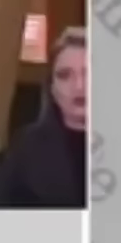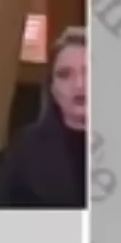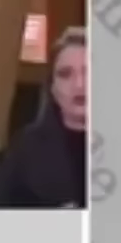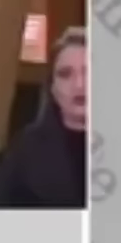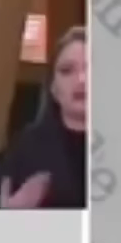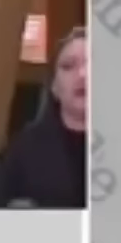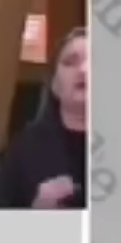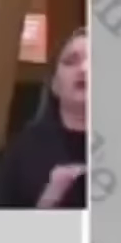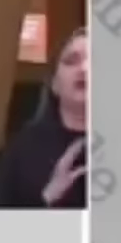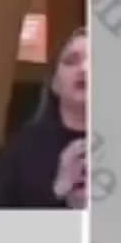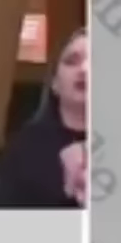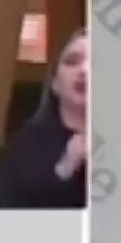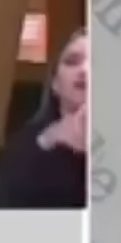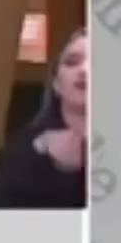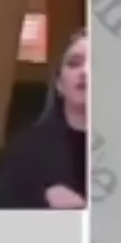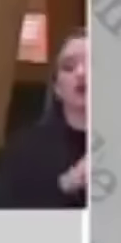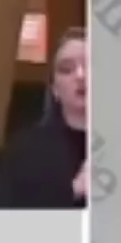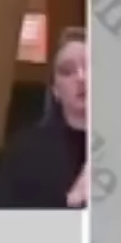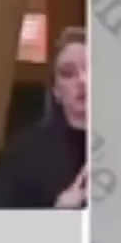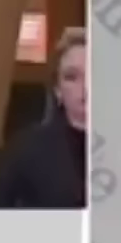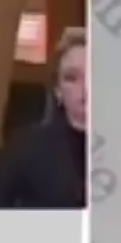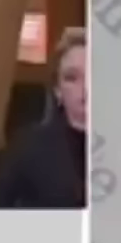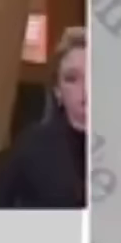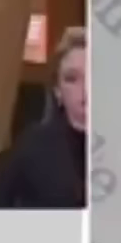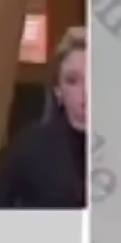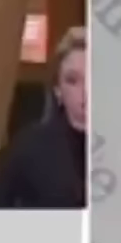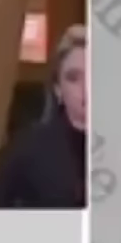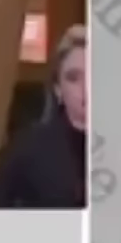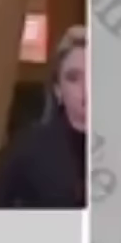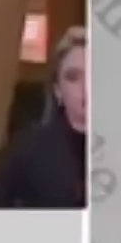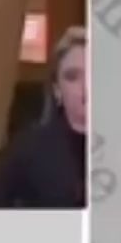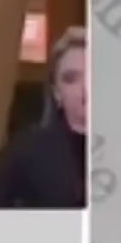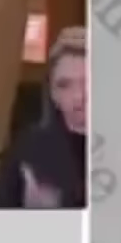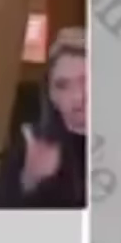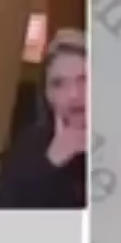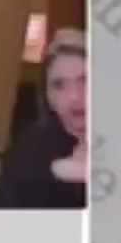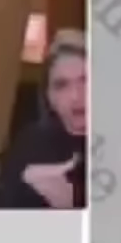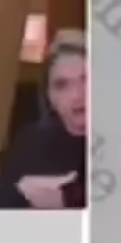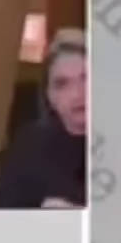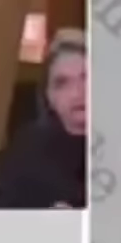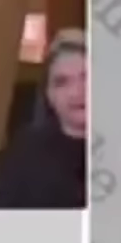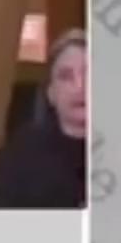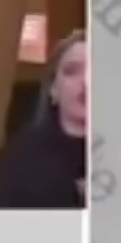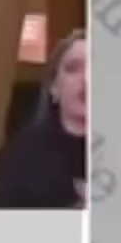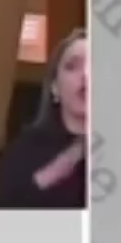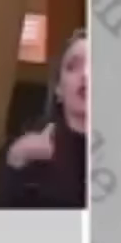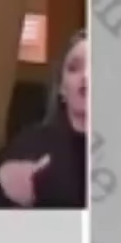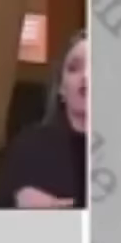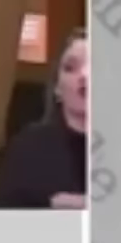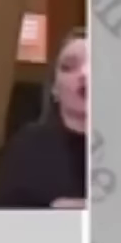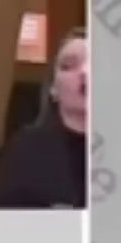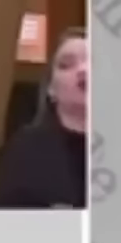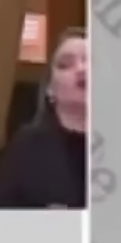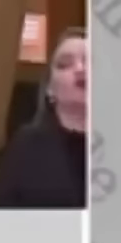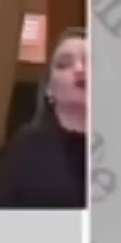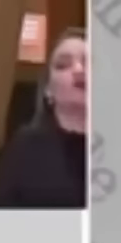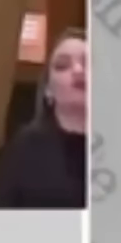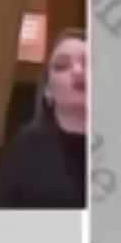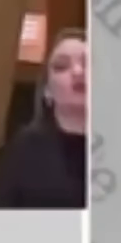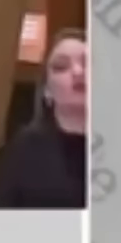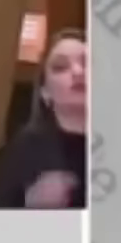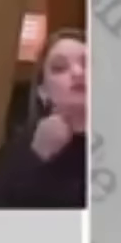presidentes da república que receberam e foram eleitos aos votos dos senadores que